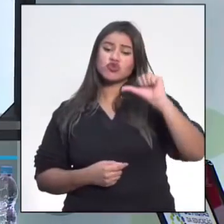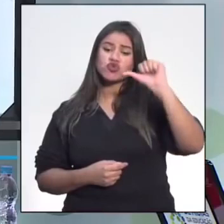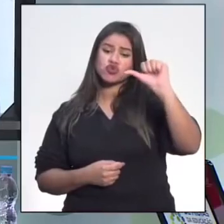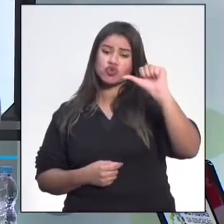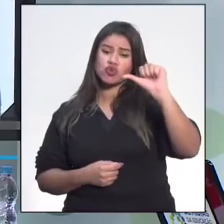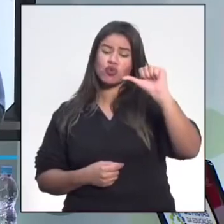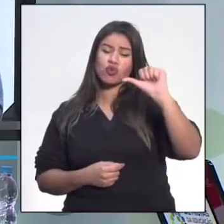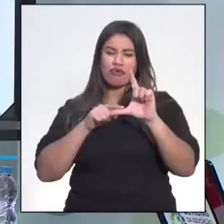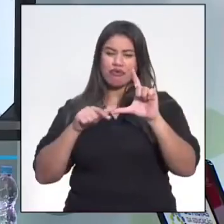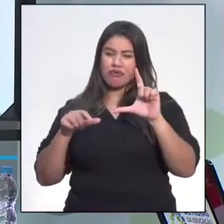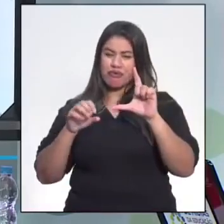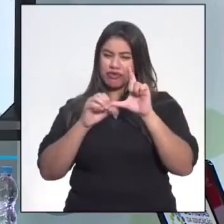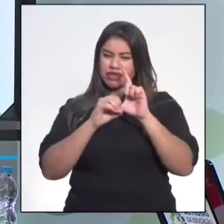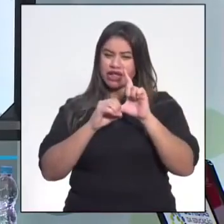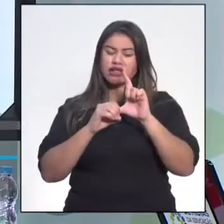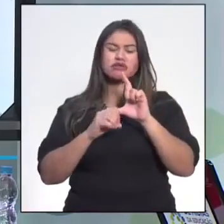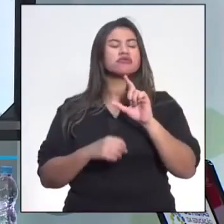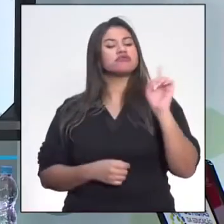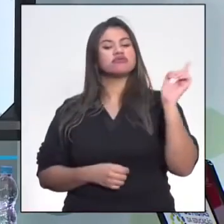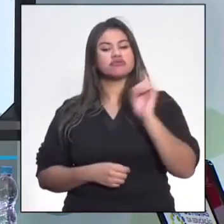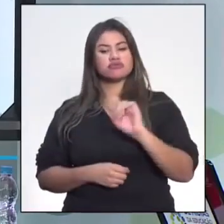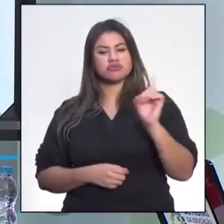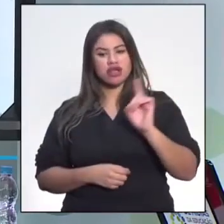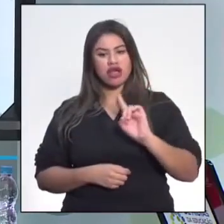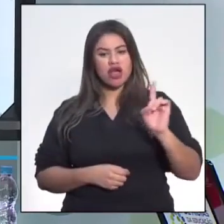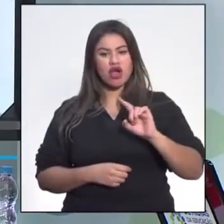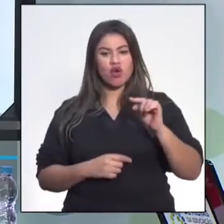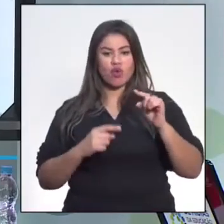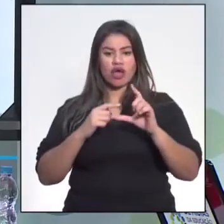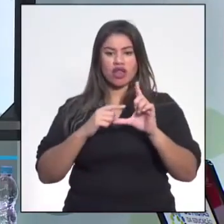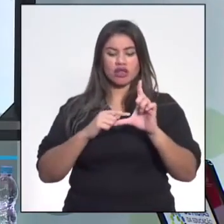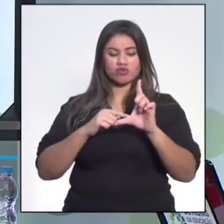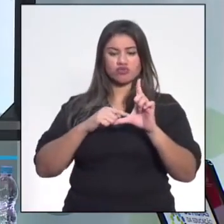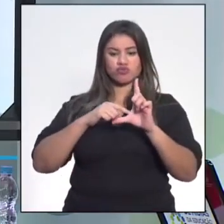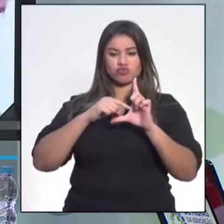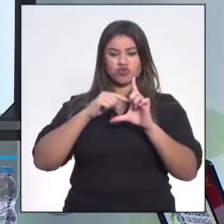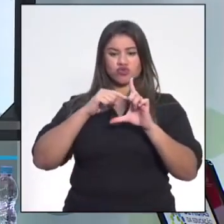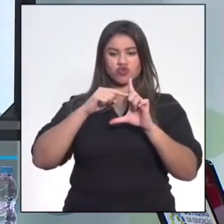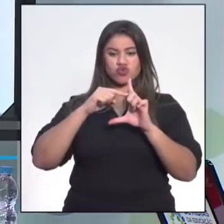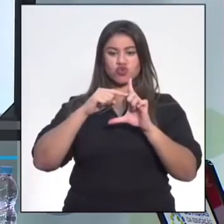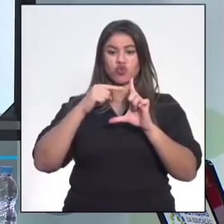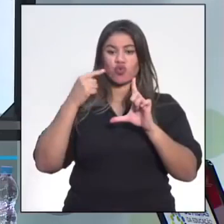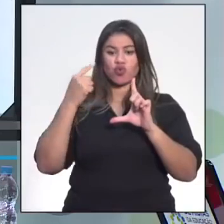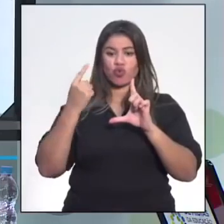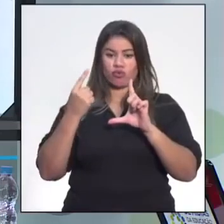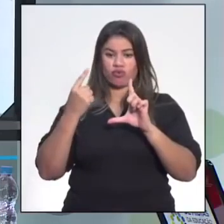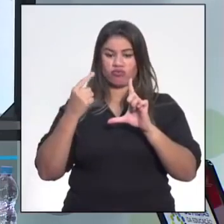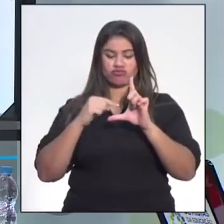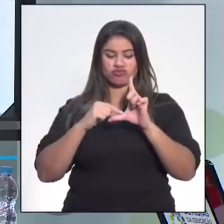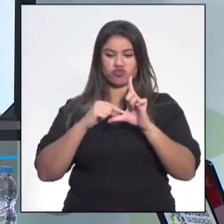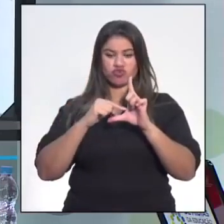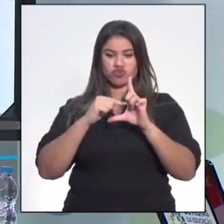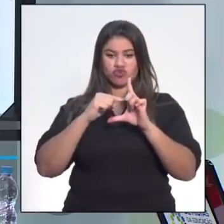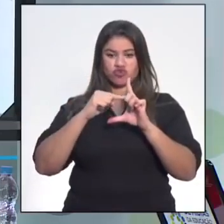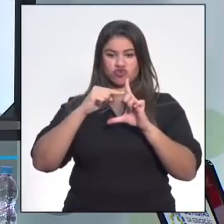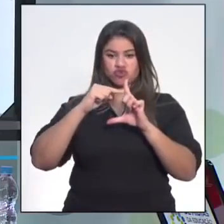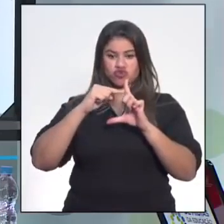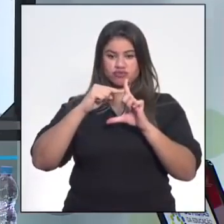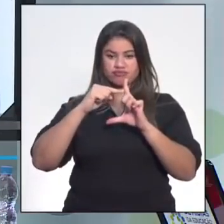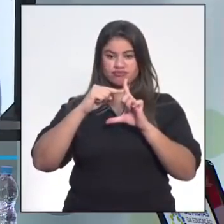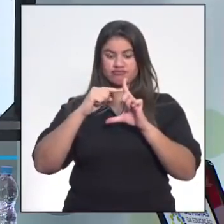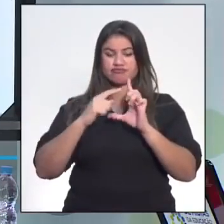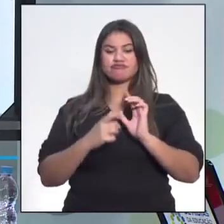o vértice está na origem? Deslocou verticalmente. Quantas unidades? Ele deslocou uma unidade.